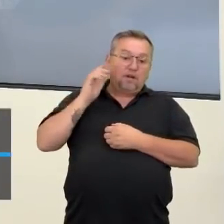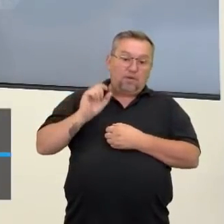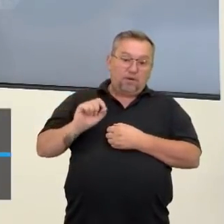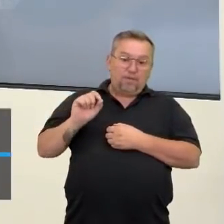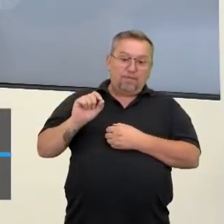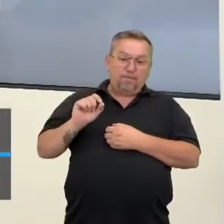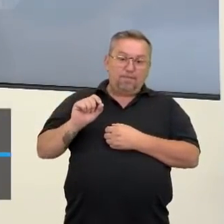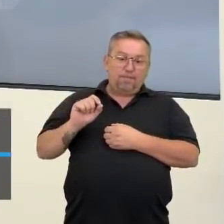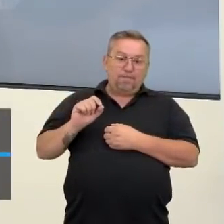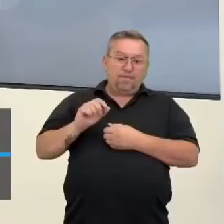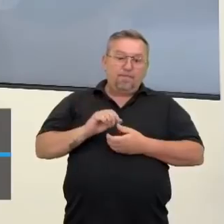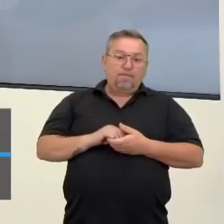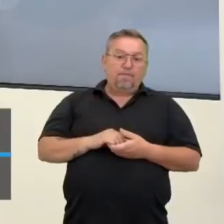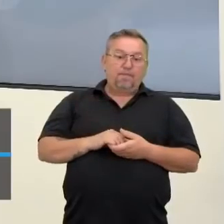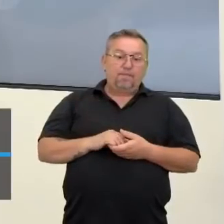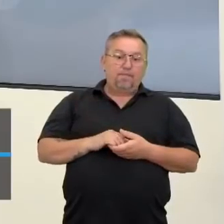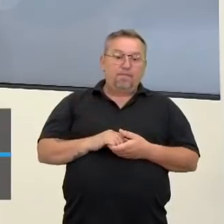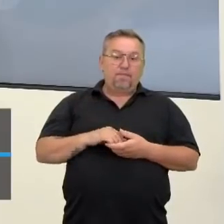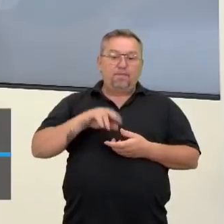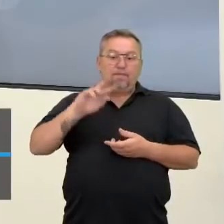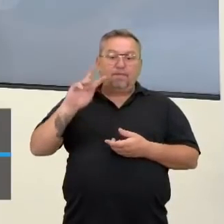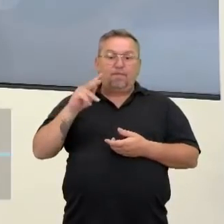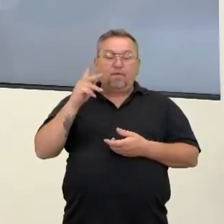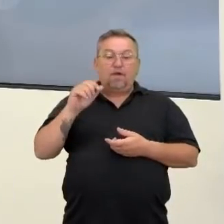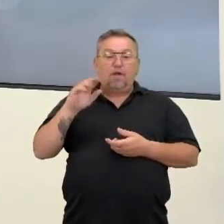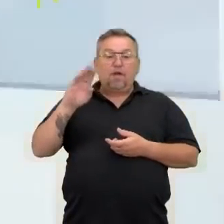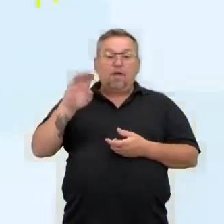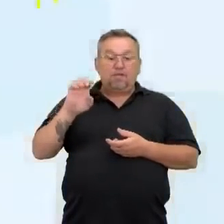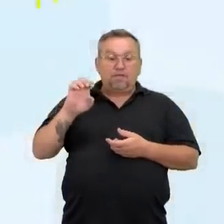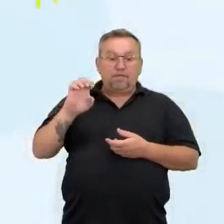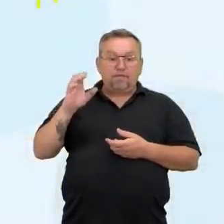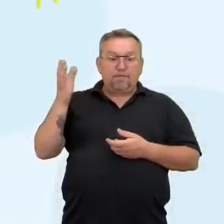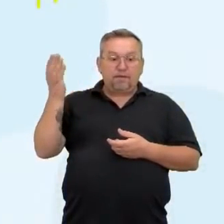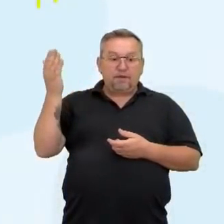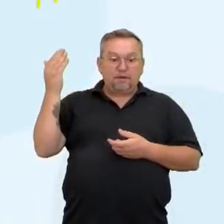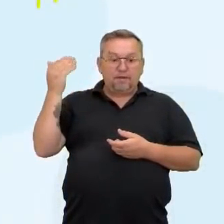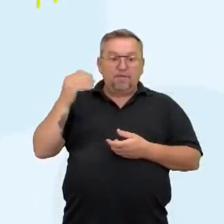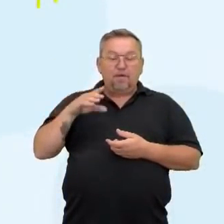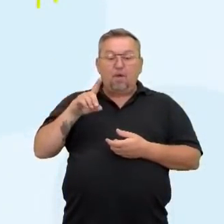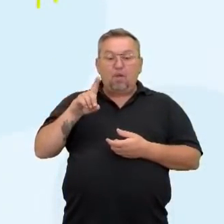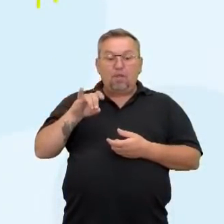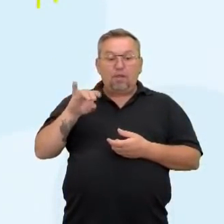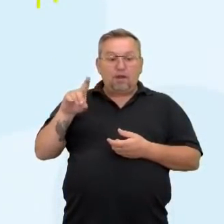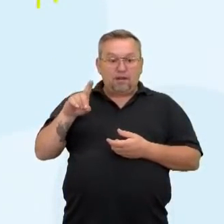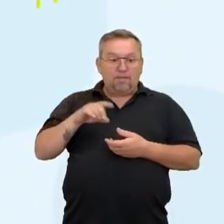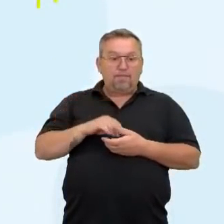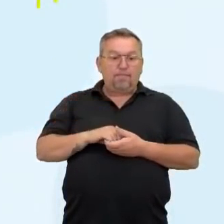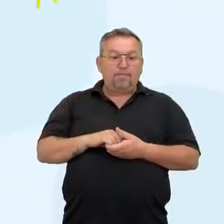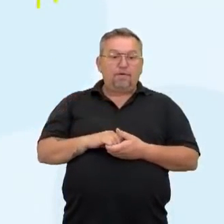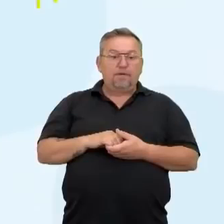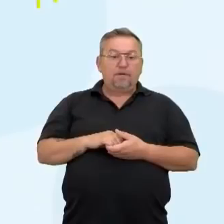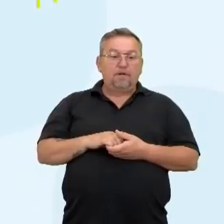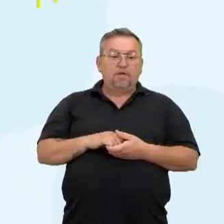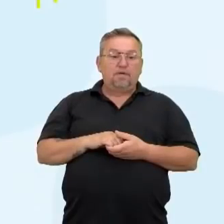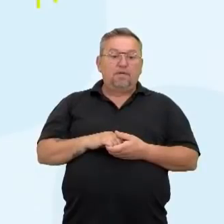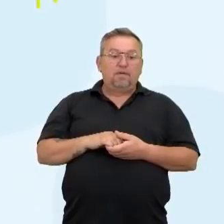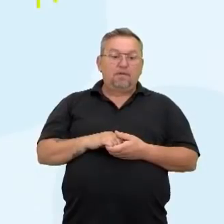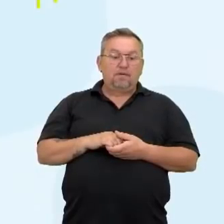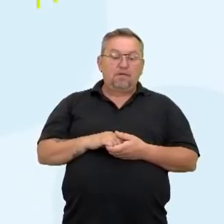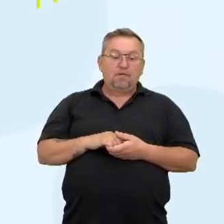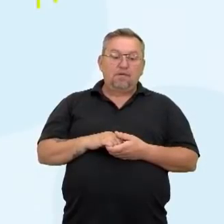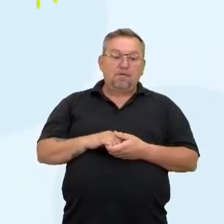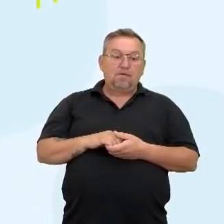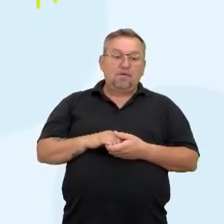Que você vai usar o verbo para usar a pergunta do passado, você tem que usar o did. É isso que vocês têm que entender na aula de hoje. A